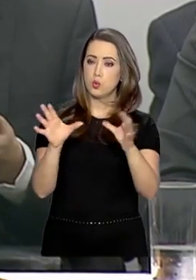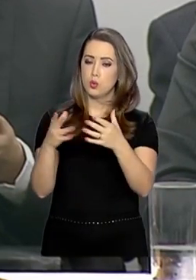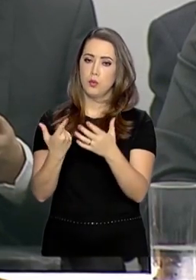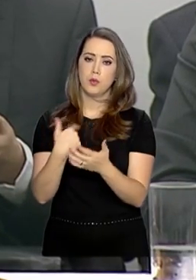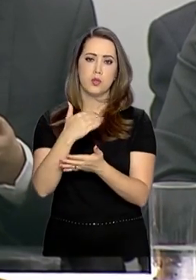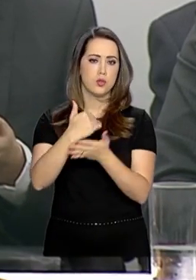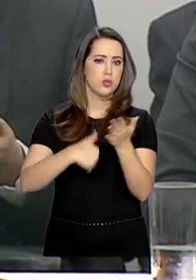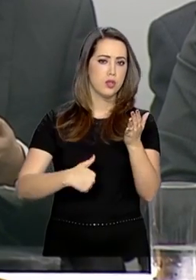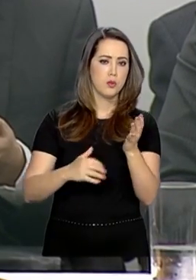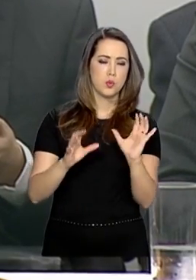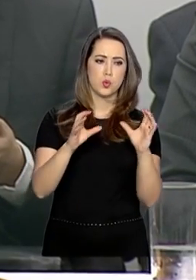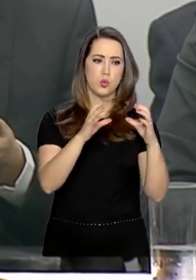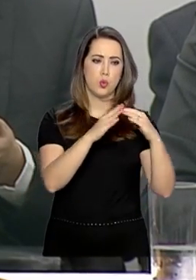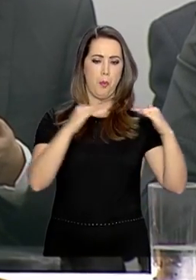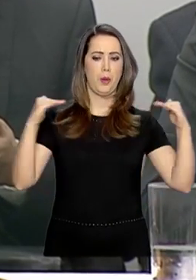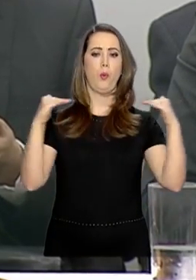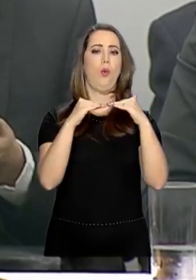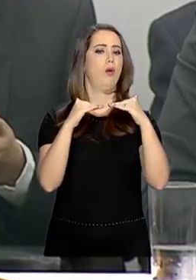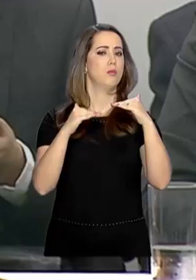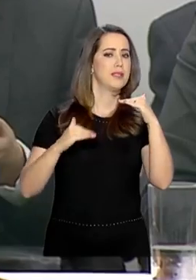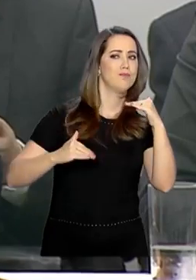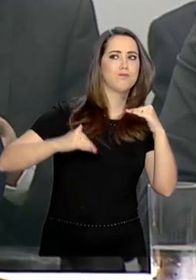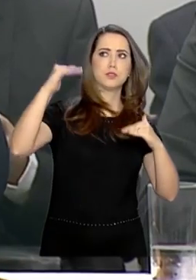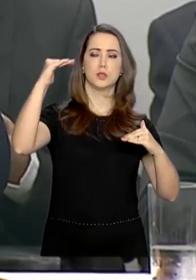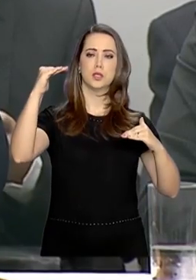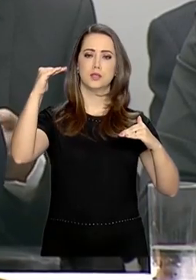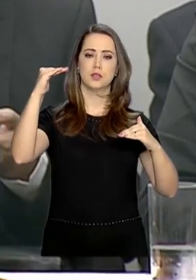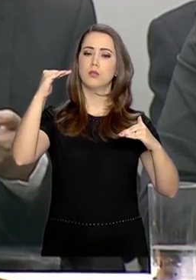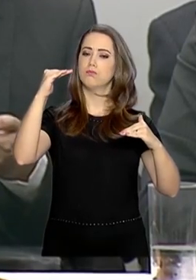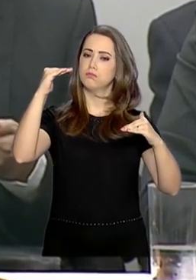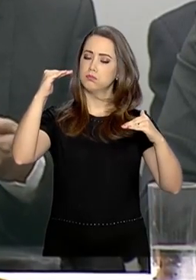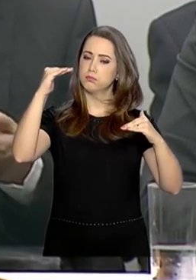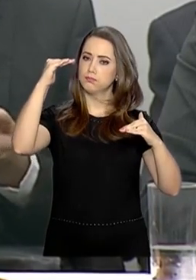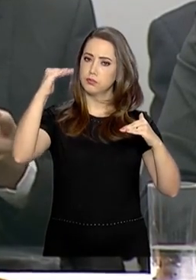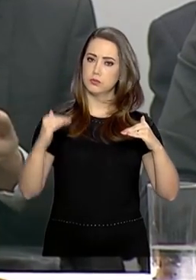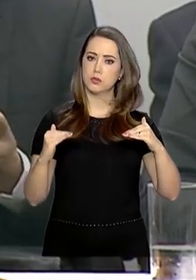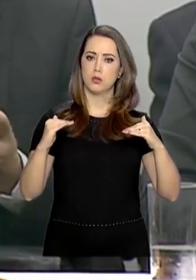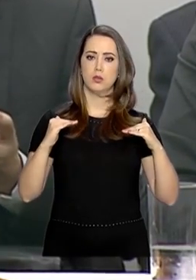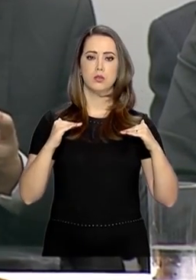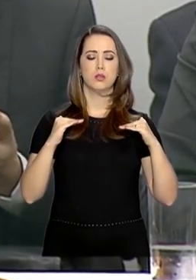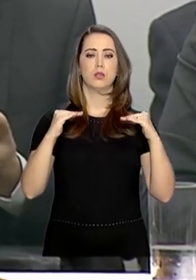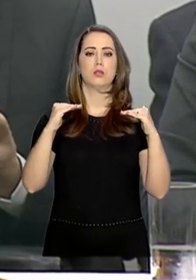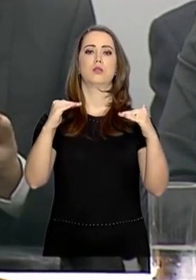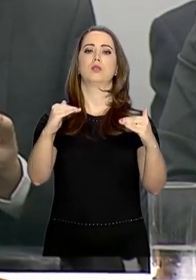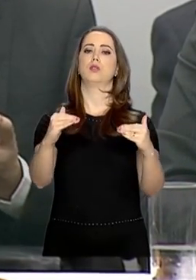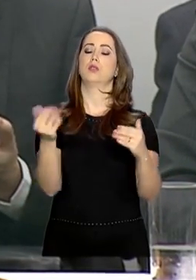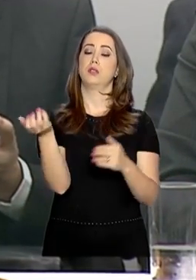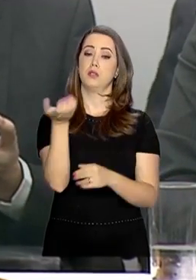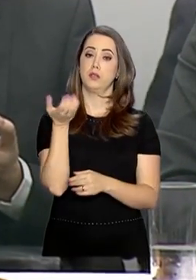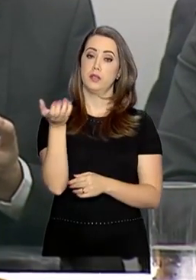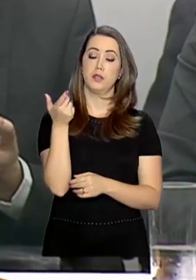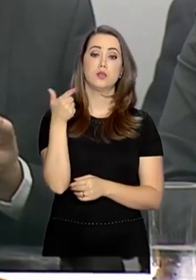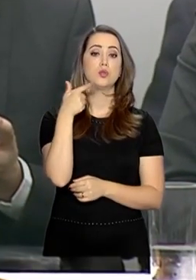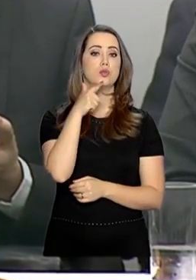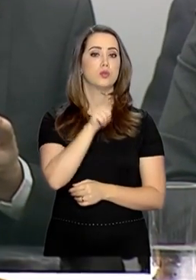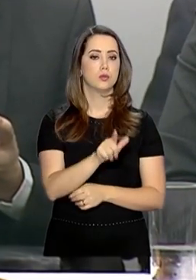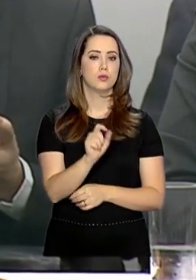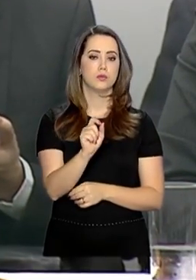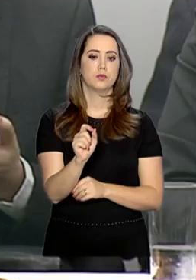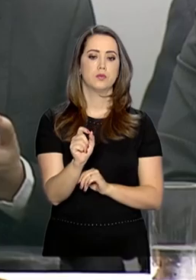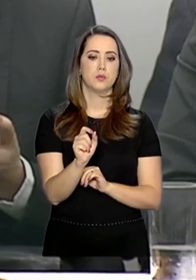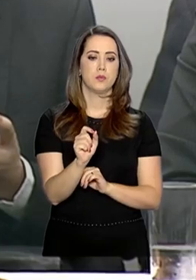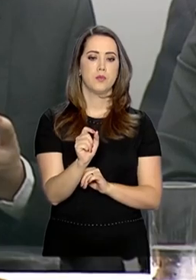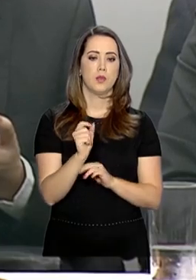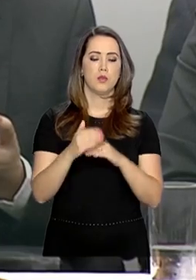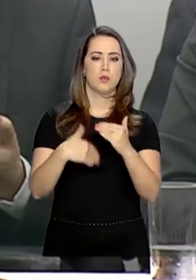removendo privilégios, estamos reduzindo desigualdades sociais e estamos tentando recuperar